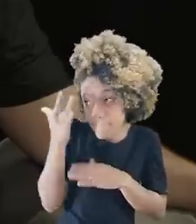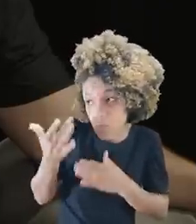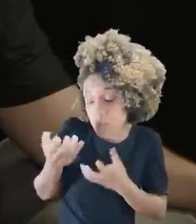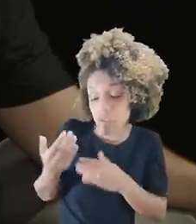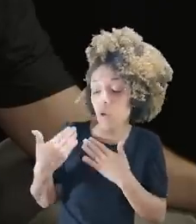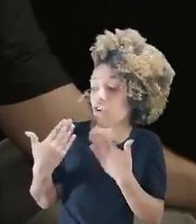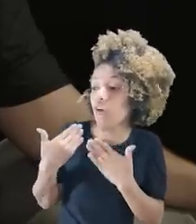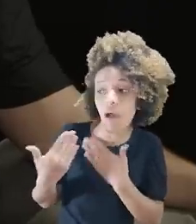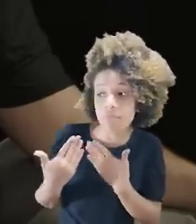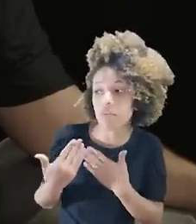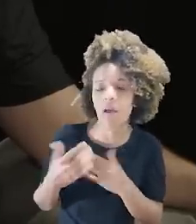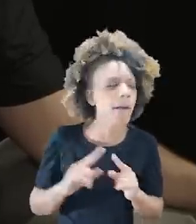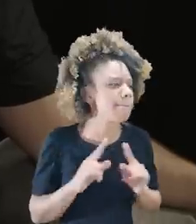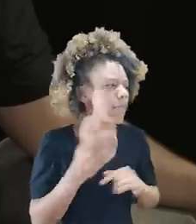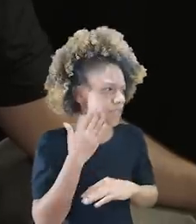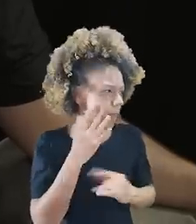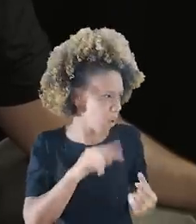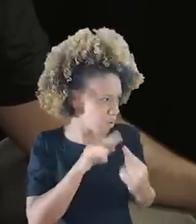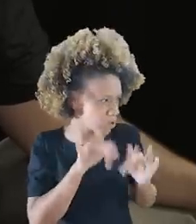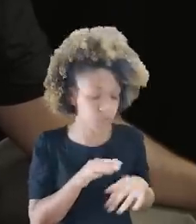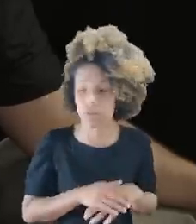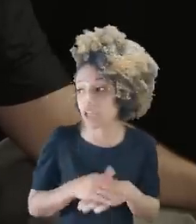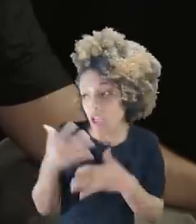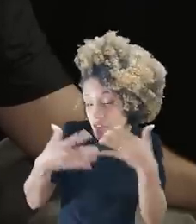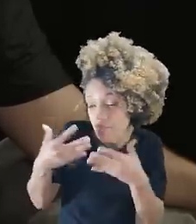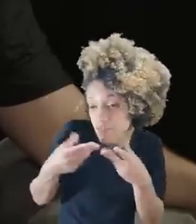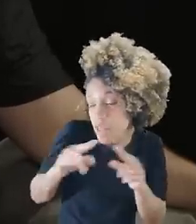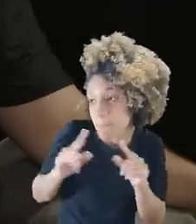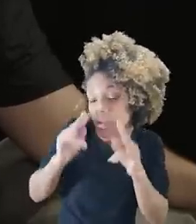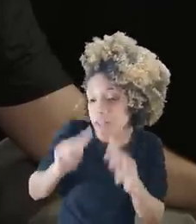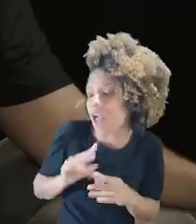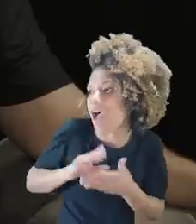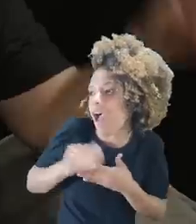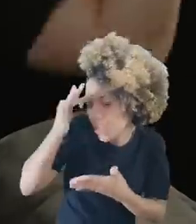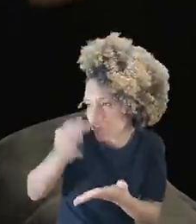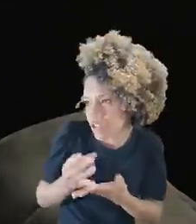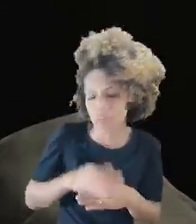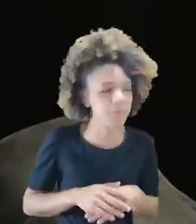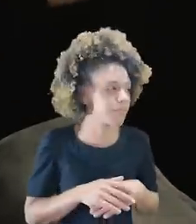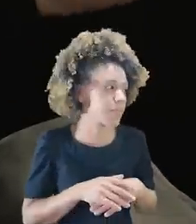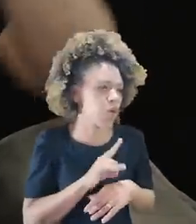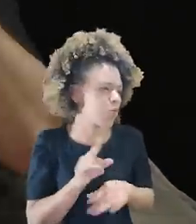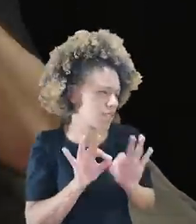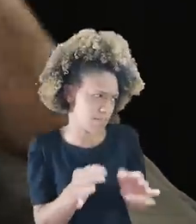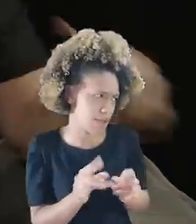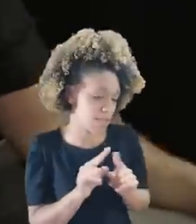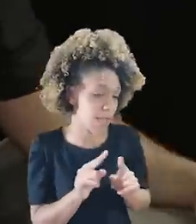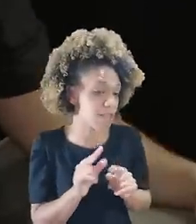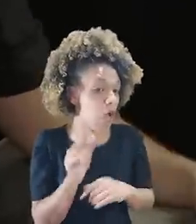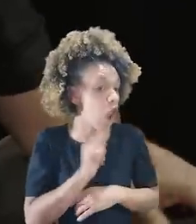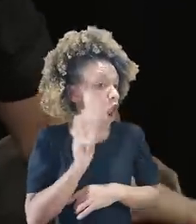coisas de Deus não não tô indo pro papo de religião não eu tô indo pro papo de entender o que que tá acontecendo Tava tão